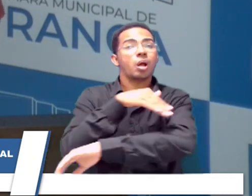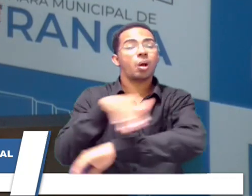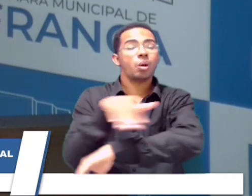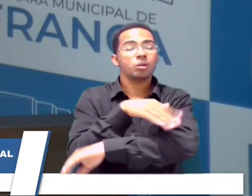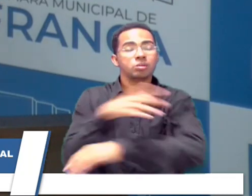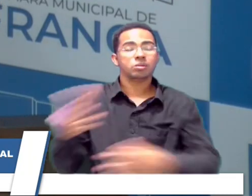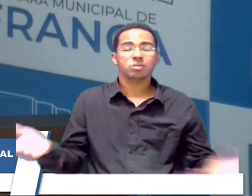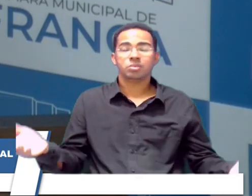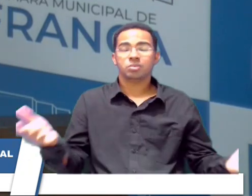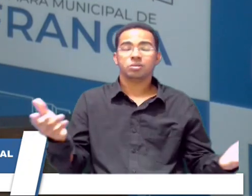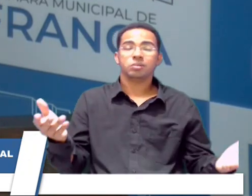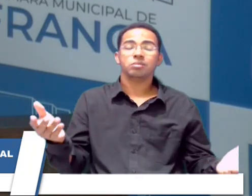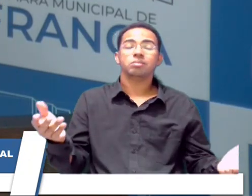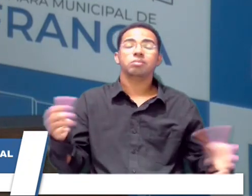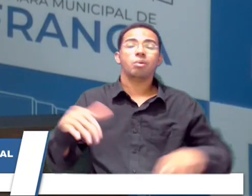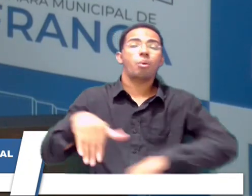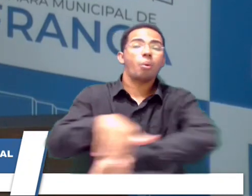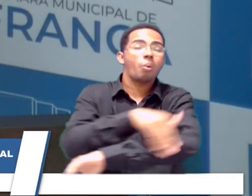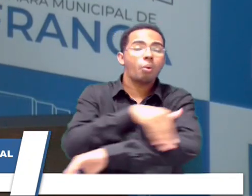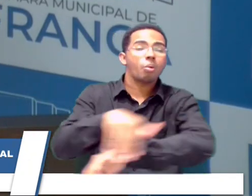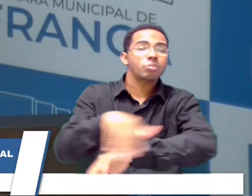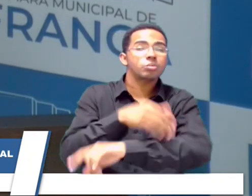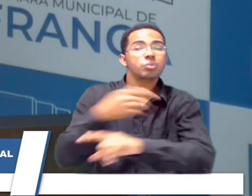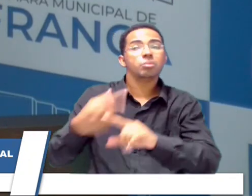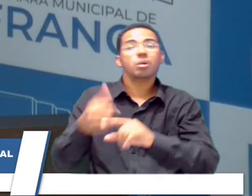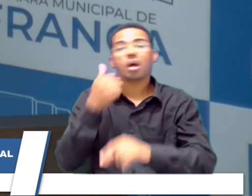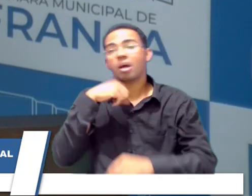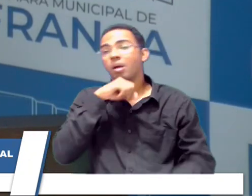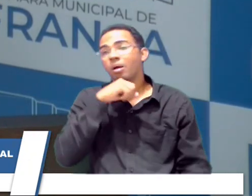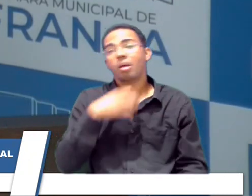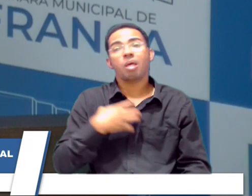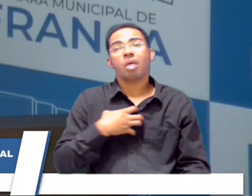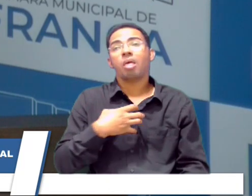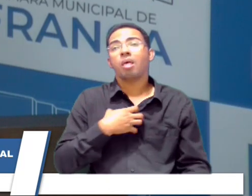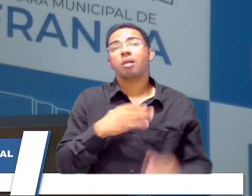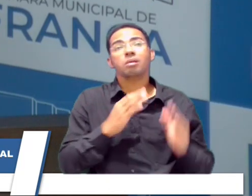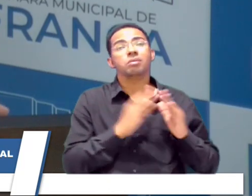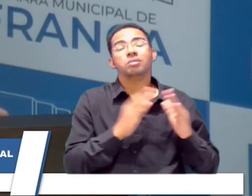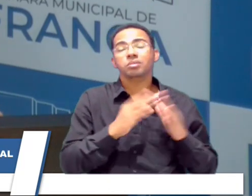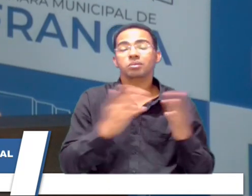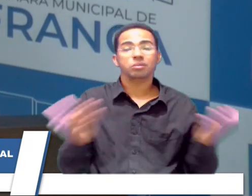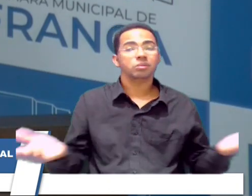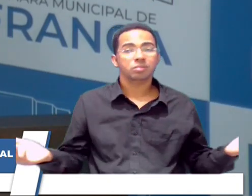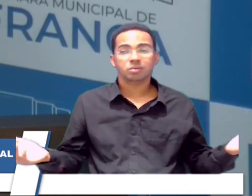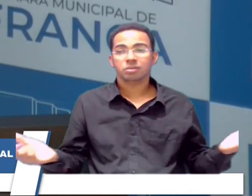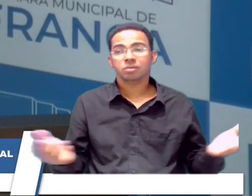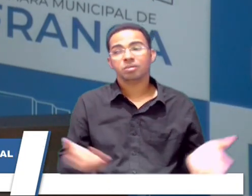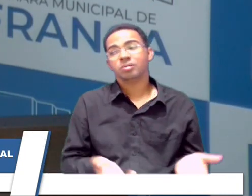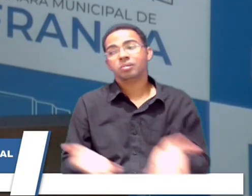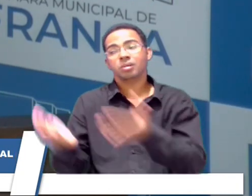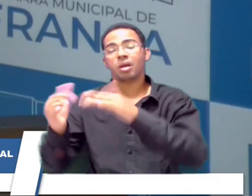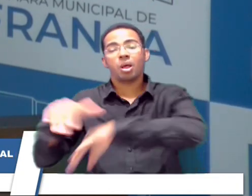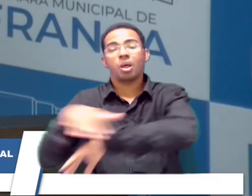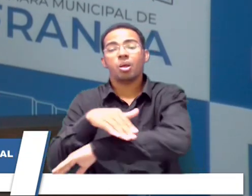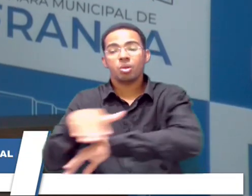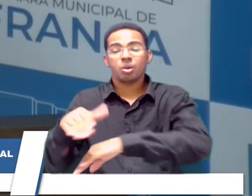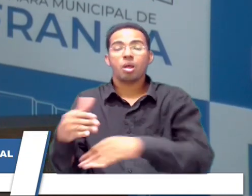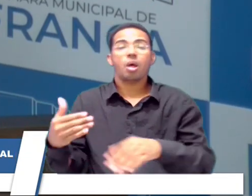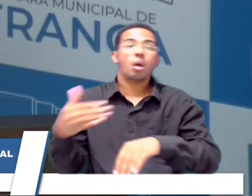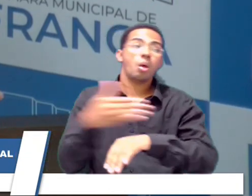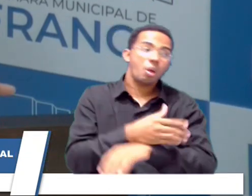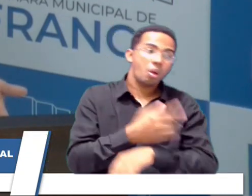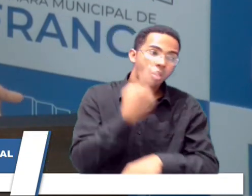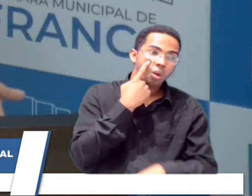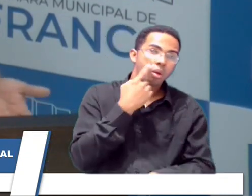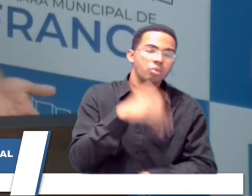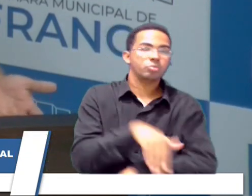Então, ali ficava na rua, porque a mãe não aguentava dentro de casa, então elas ficavam na rua. Aí a gente está na rua, a gente fala, mas